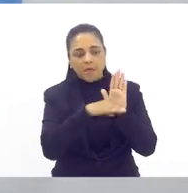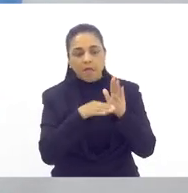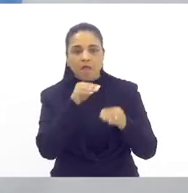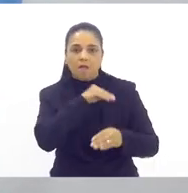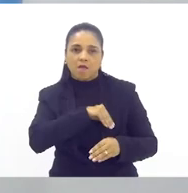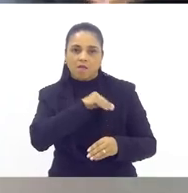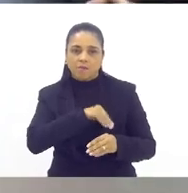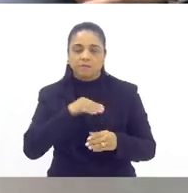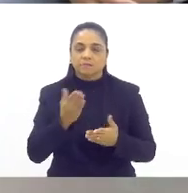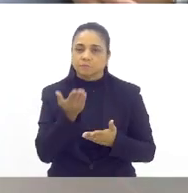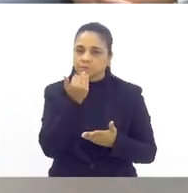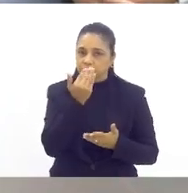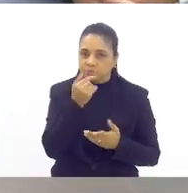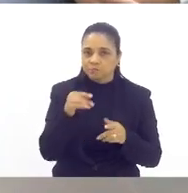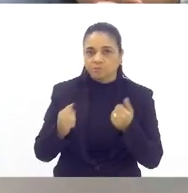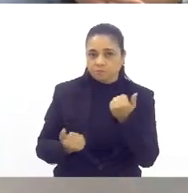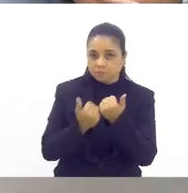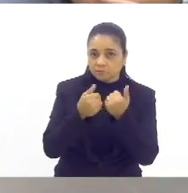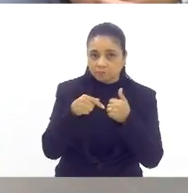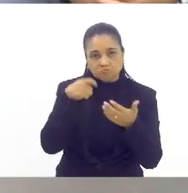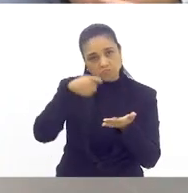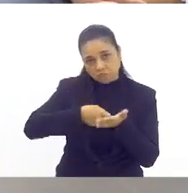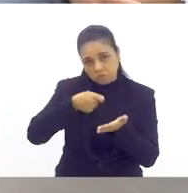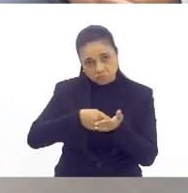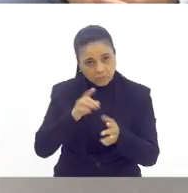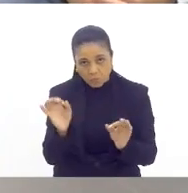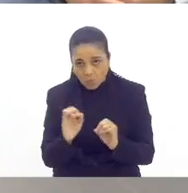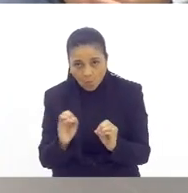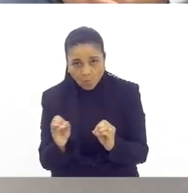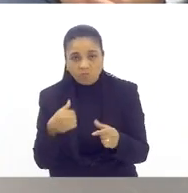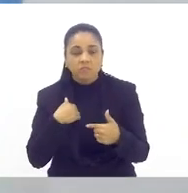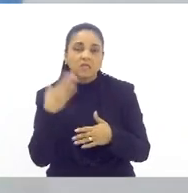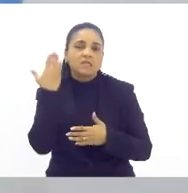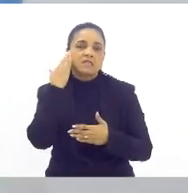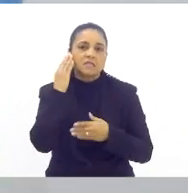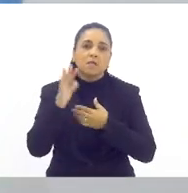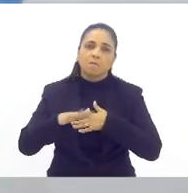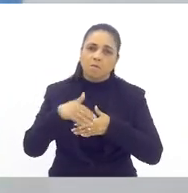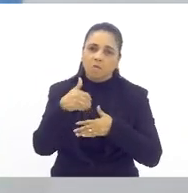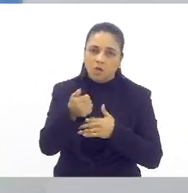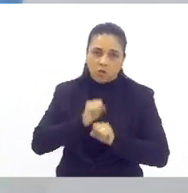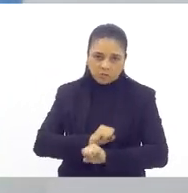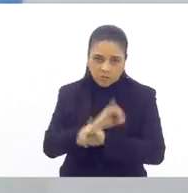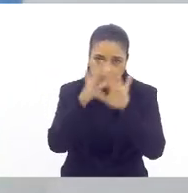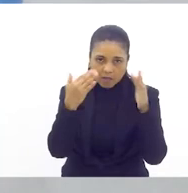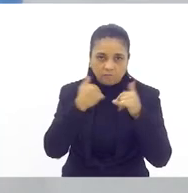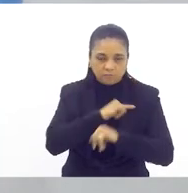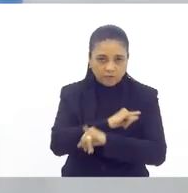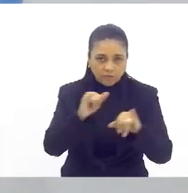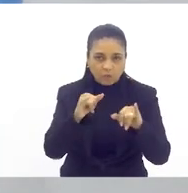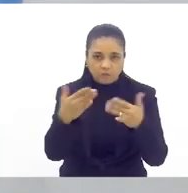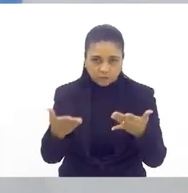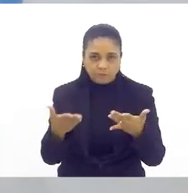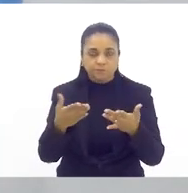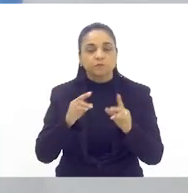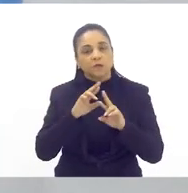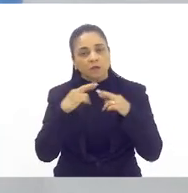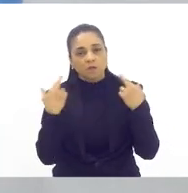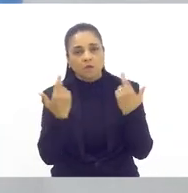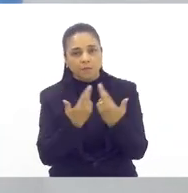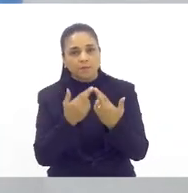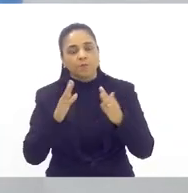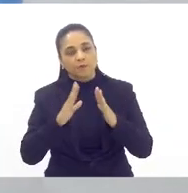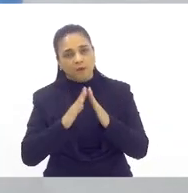auxílio-alimentação né que ainda não tá sendo cumprido pra gente entender melhor isso e certamente né muito em breve vamos reunir